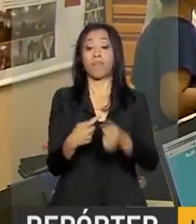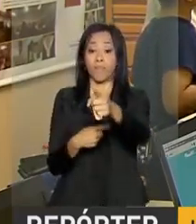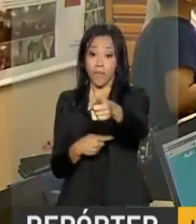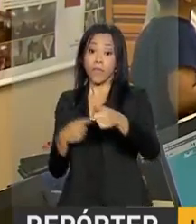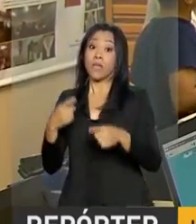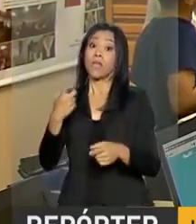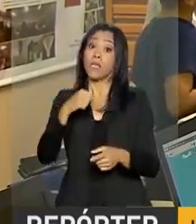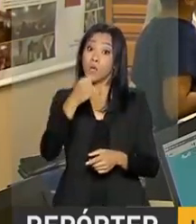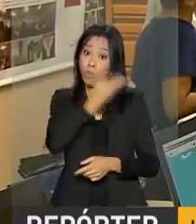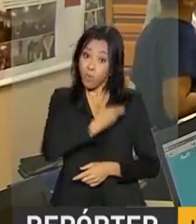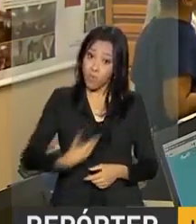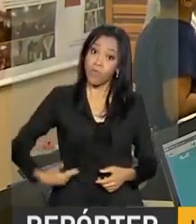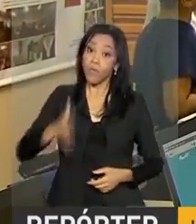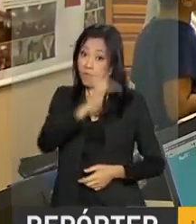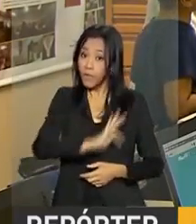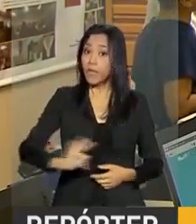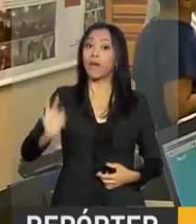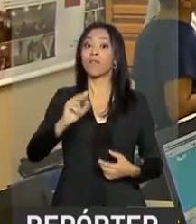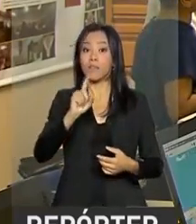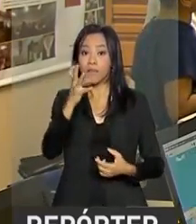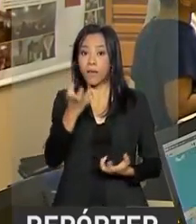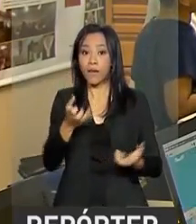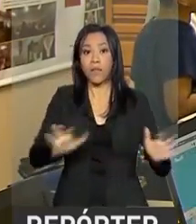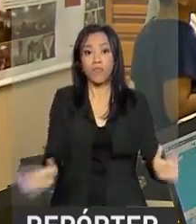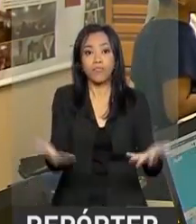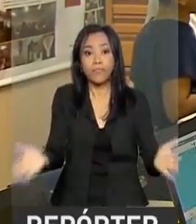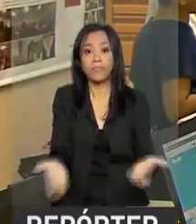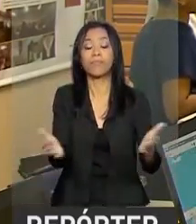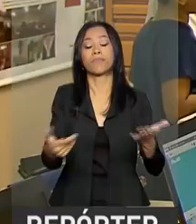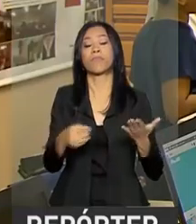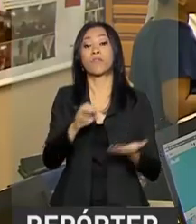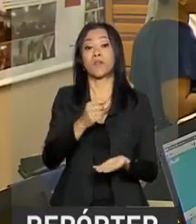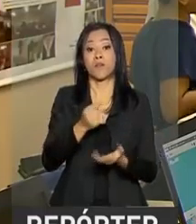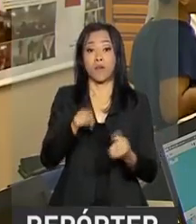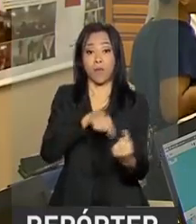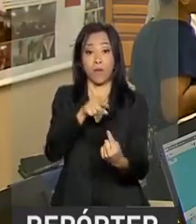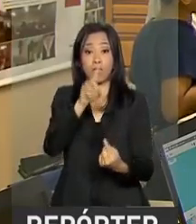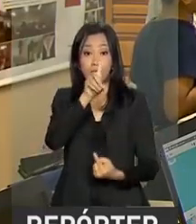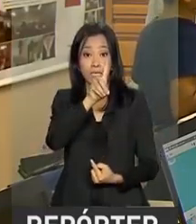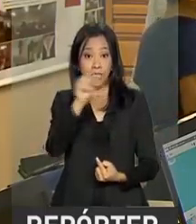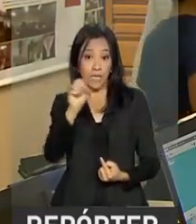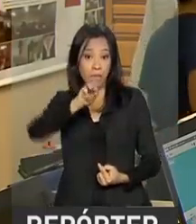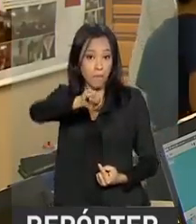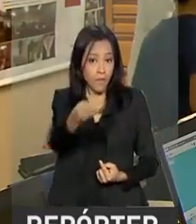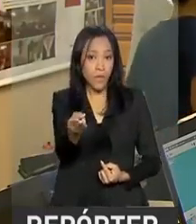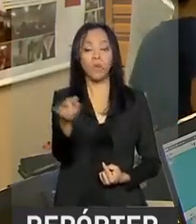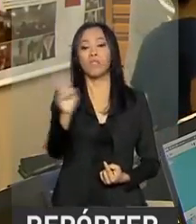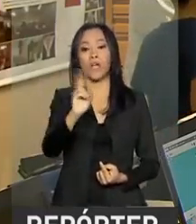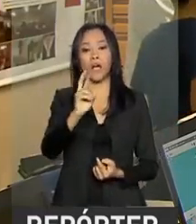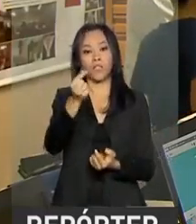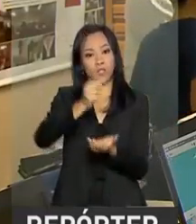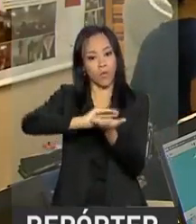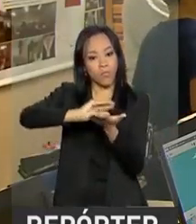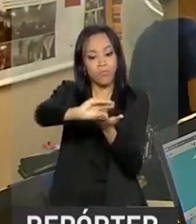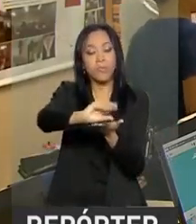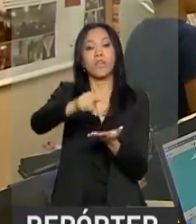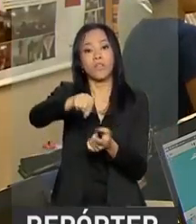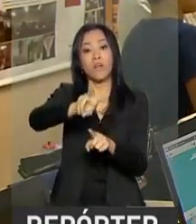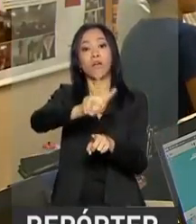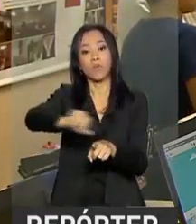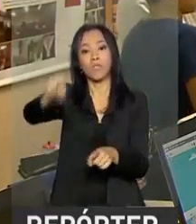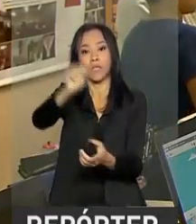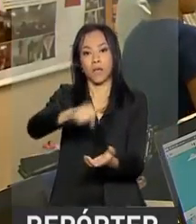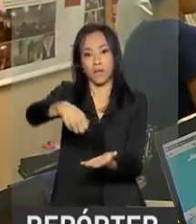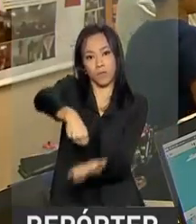ensino de robótica na rede pública estão previstos 100 milhões de reais para a compra de kits que vão ser usados nas aulas